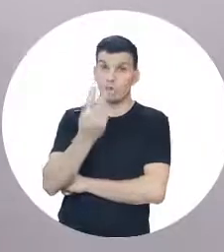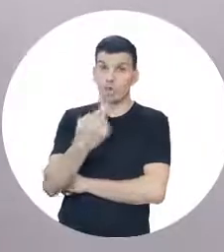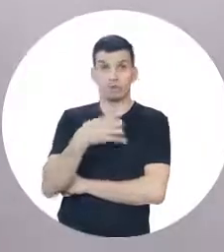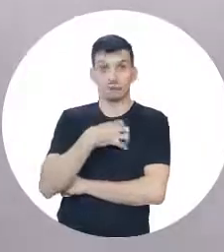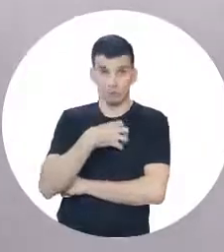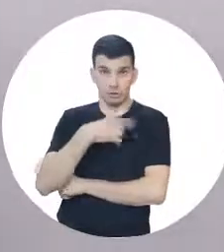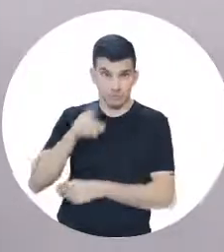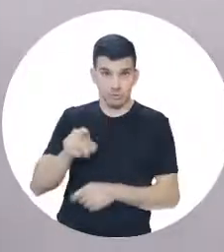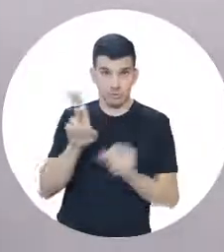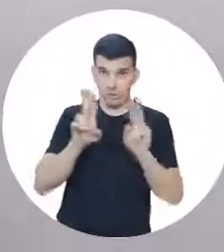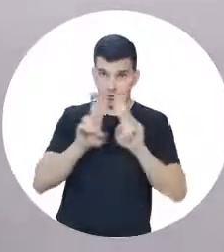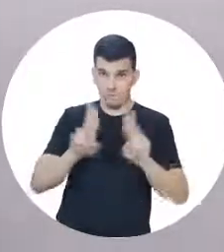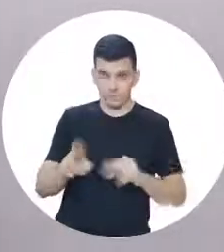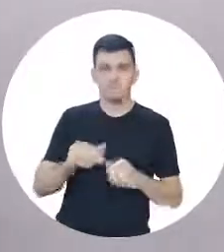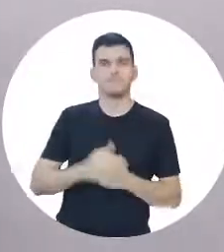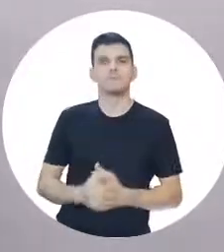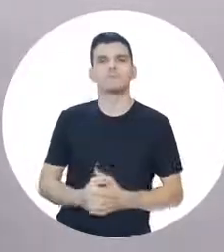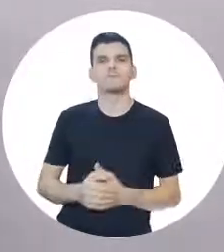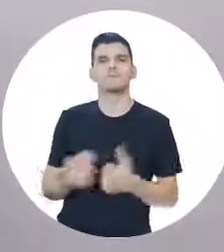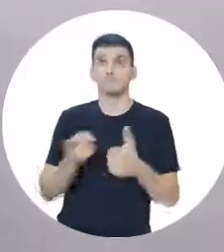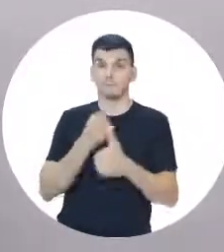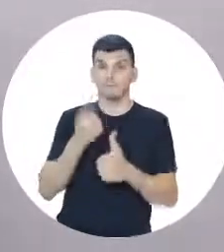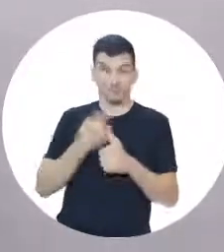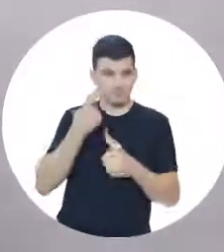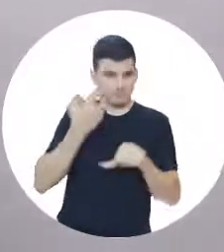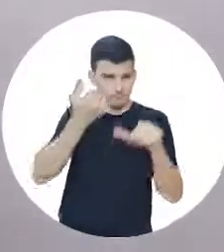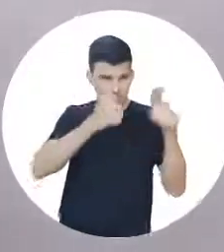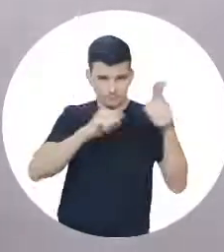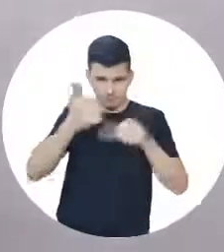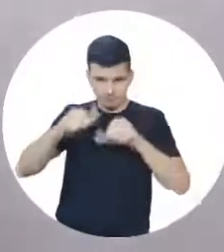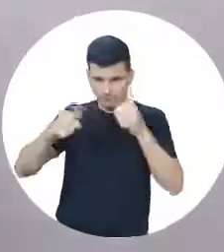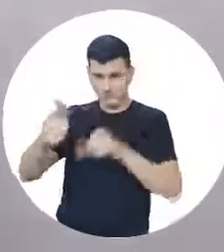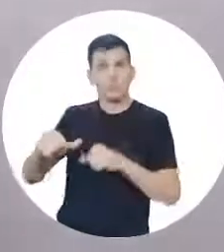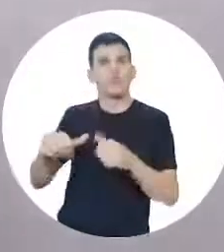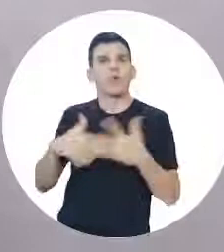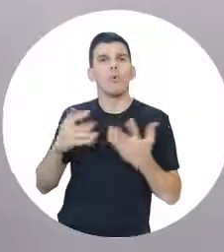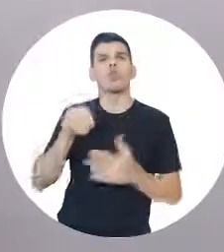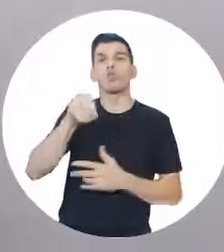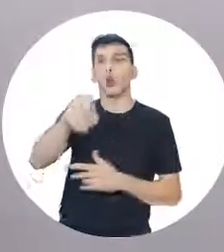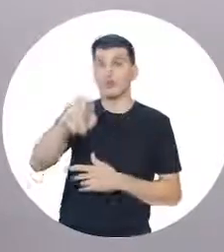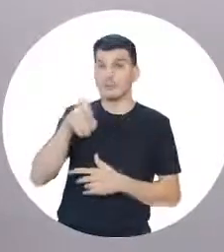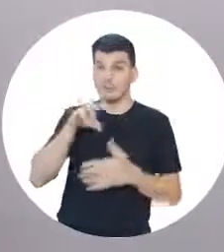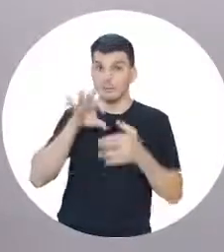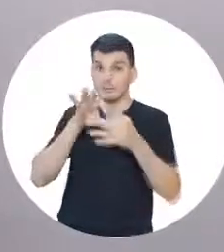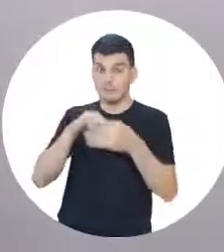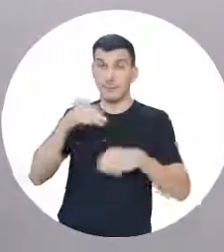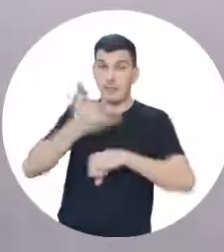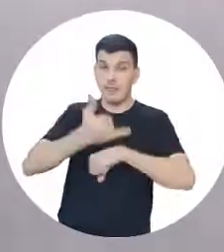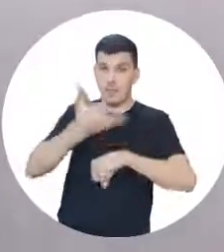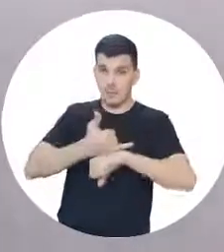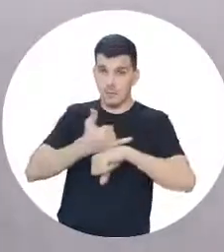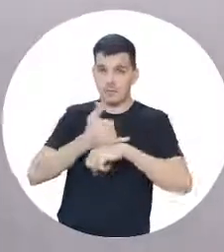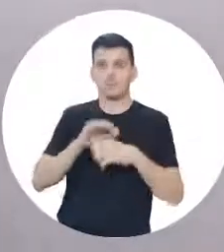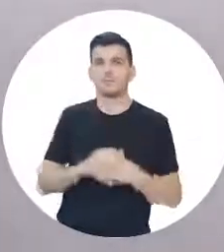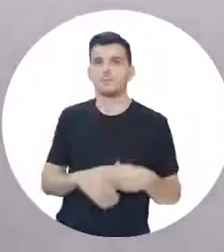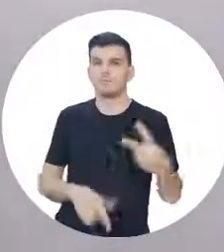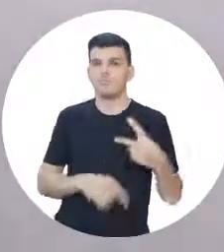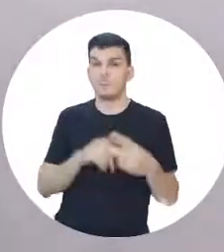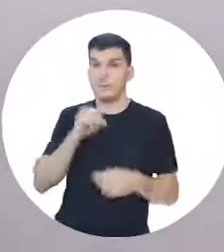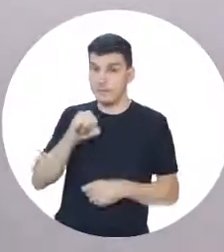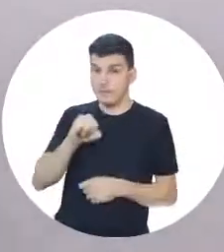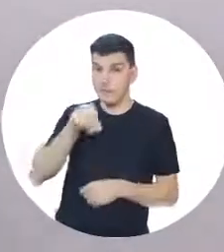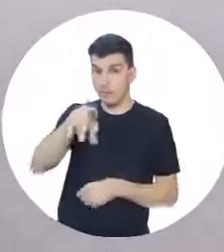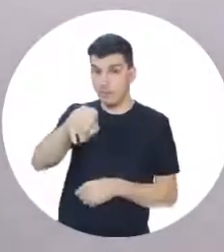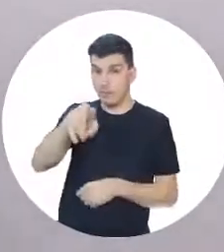Existem dois jeitos de você dar nome para uma base. Primeiro, você tem que analisar qual é o nox do metal ligado ao OH.